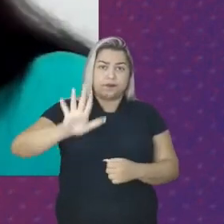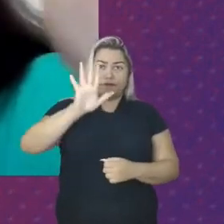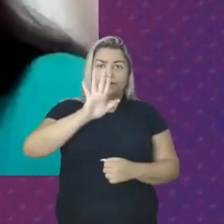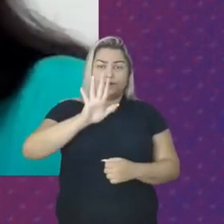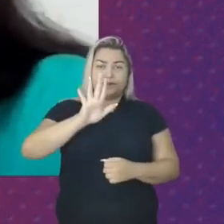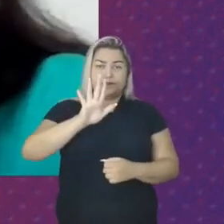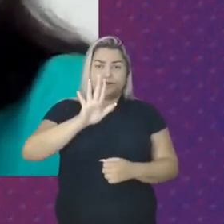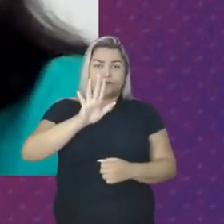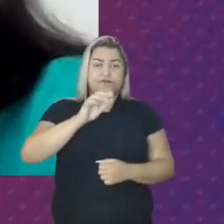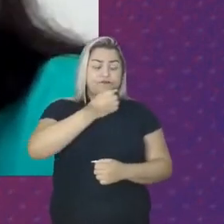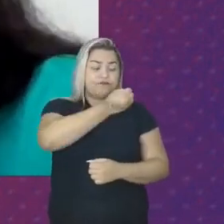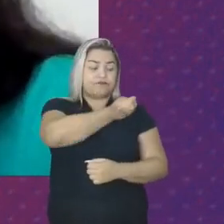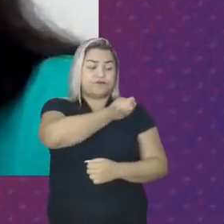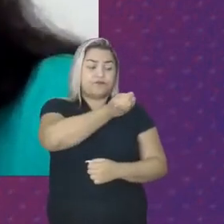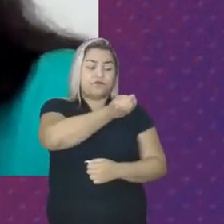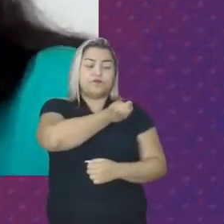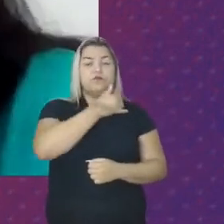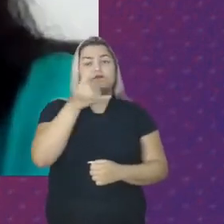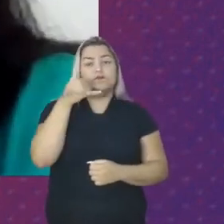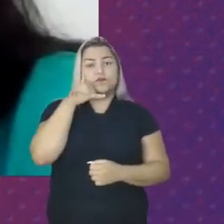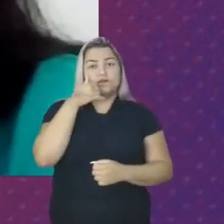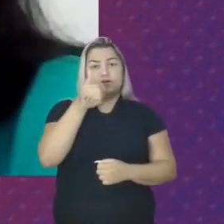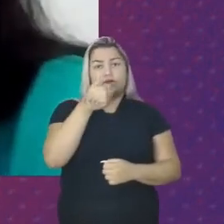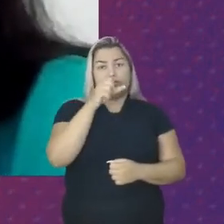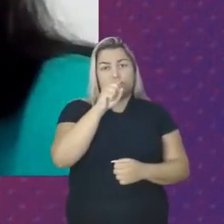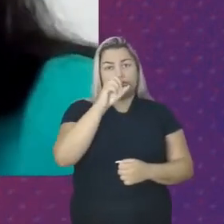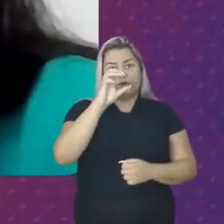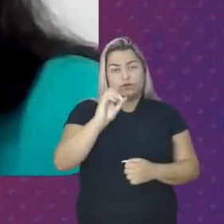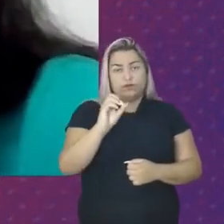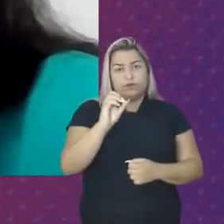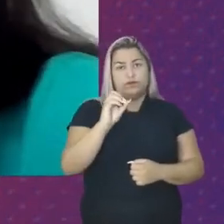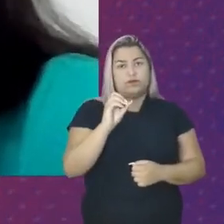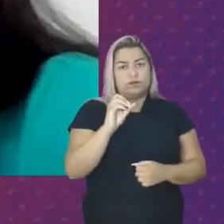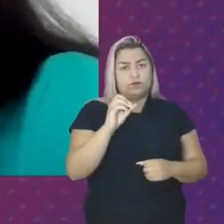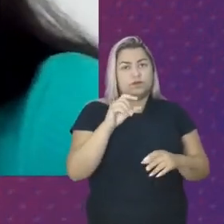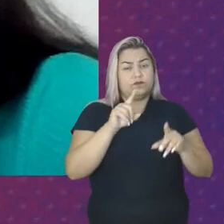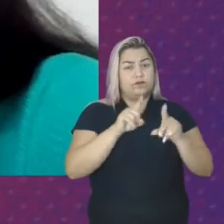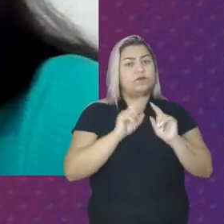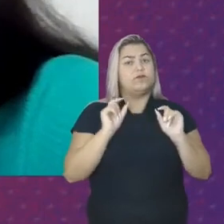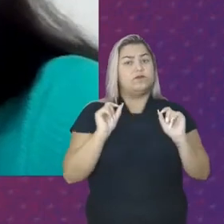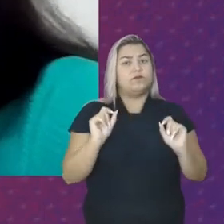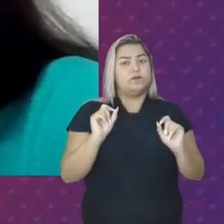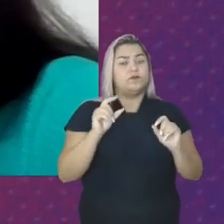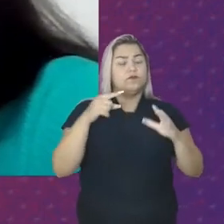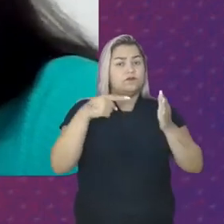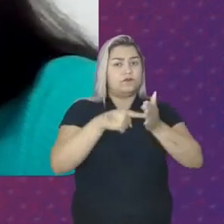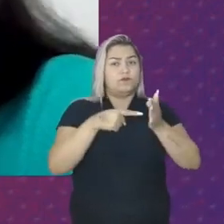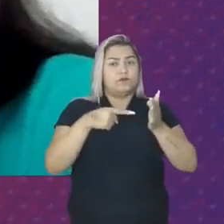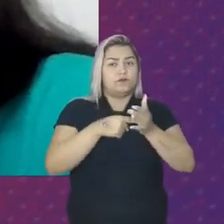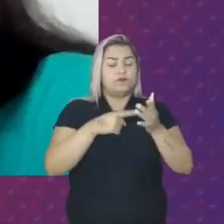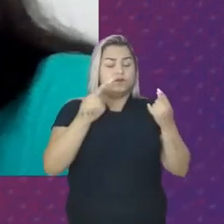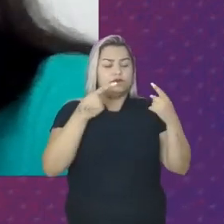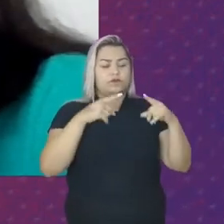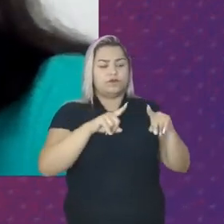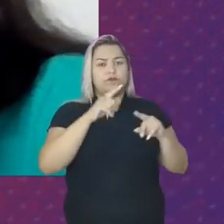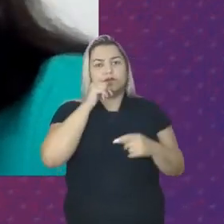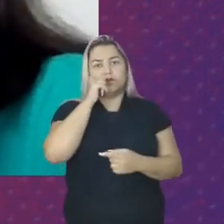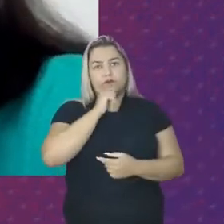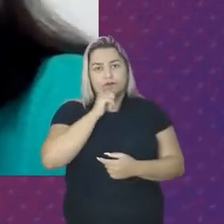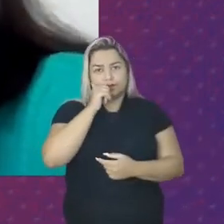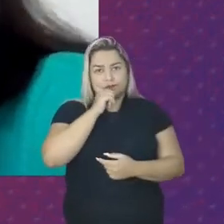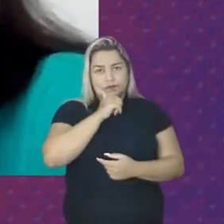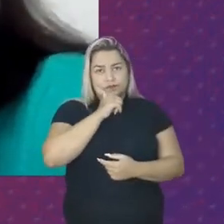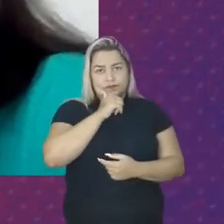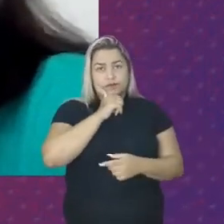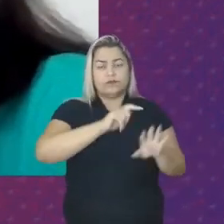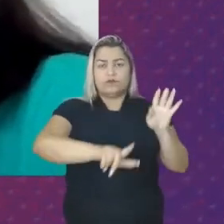tridígito, né, que é o número telefônico 180 destinado a atender denúncias de violência contra a mulher. E